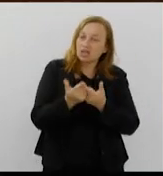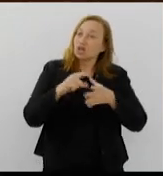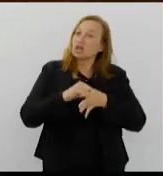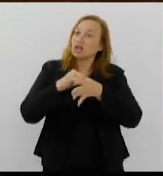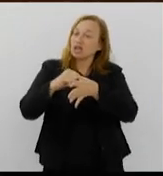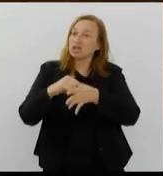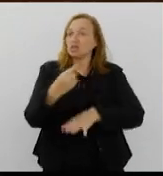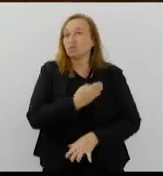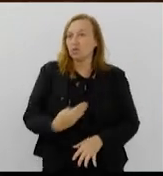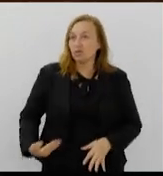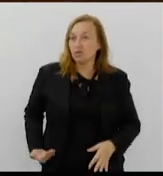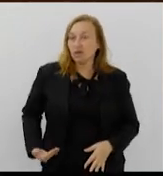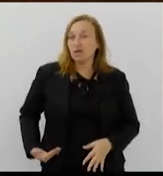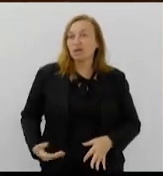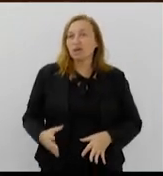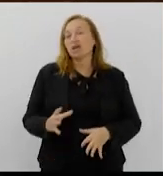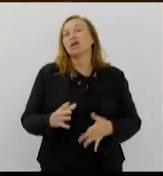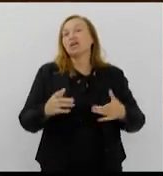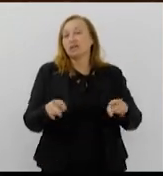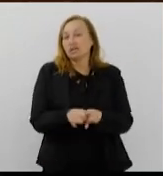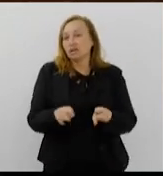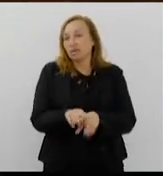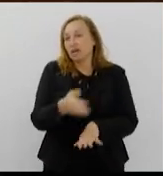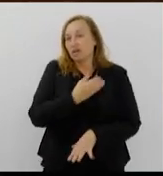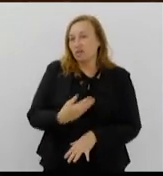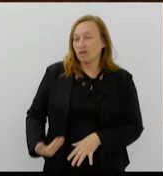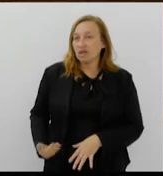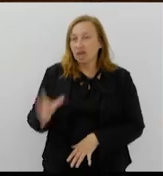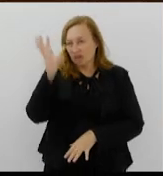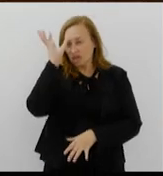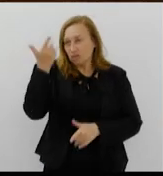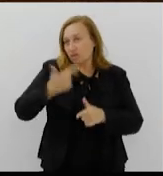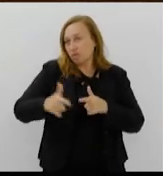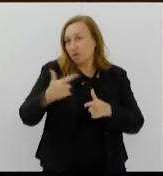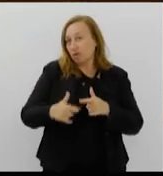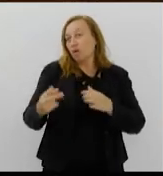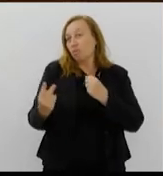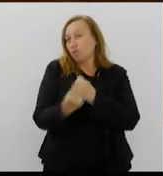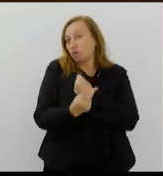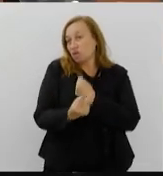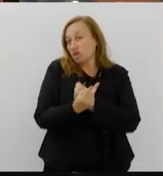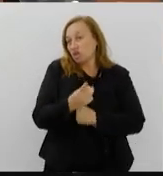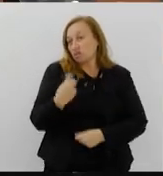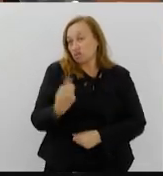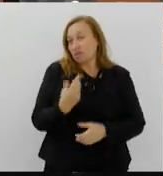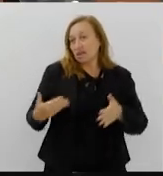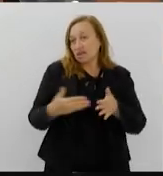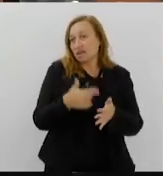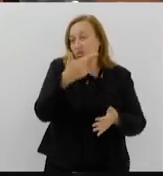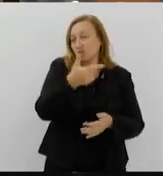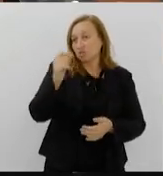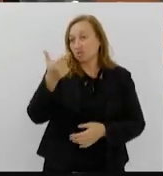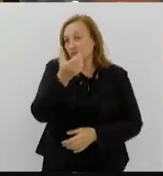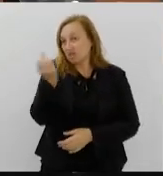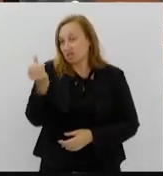que o governo resolve. E agora a base está pagando o preço. Tomara que proteja a gente até 2026.